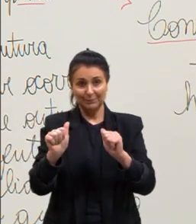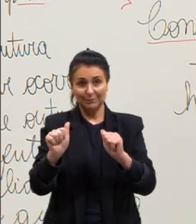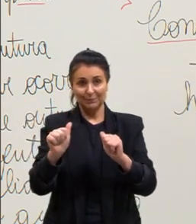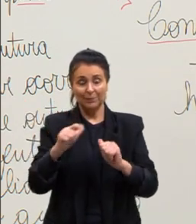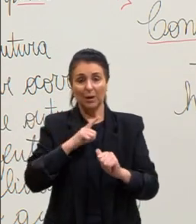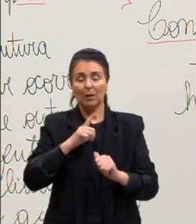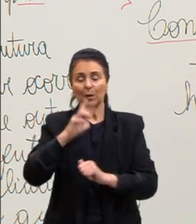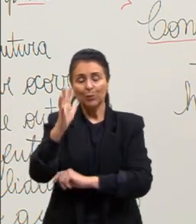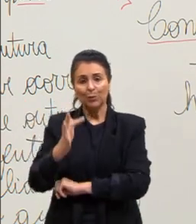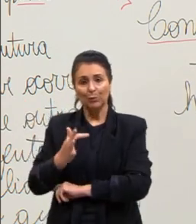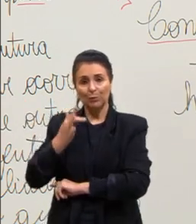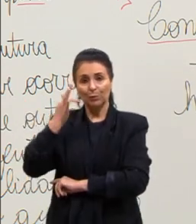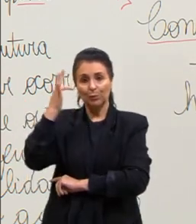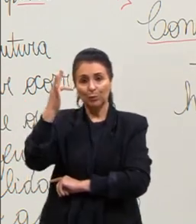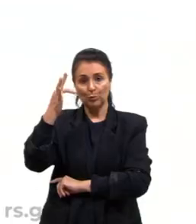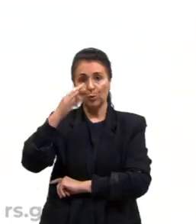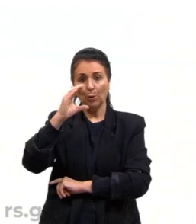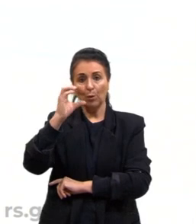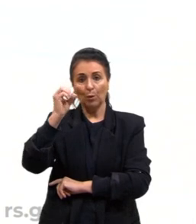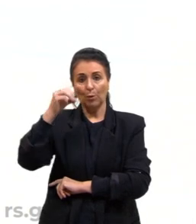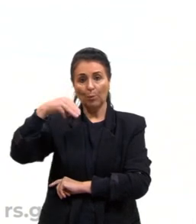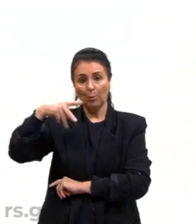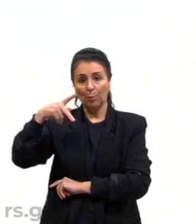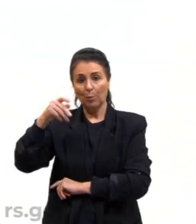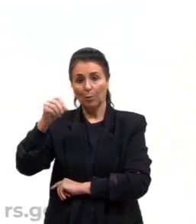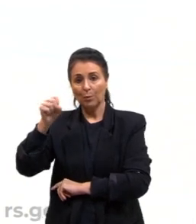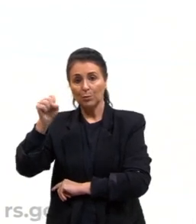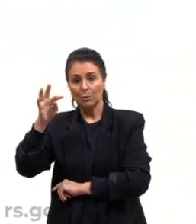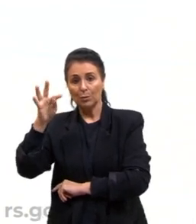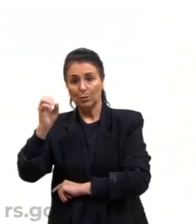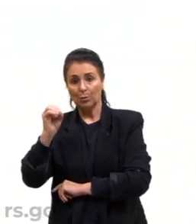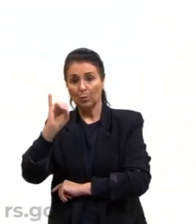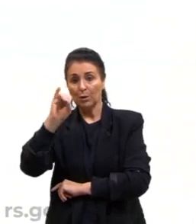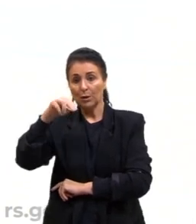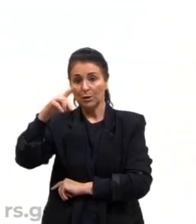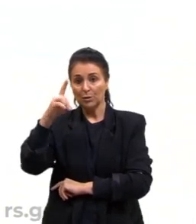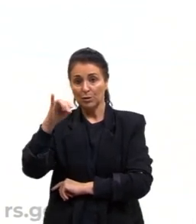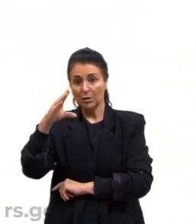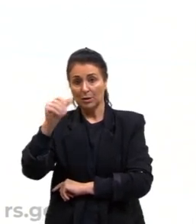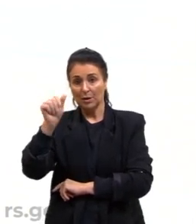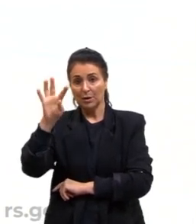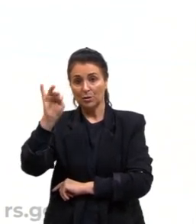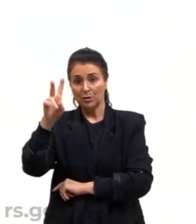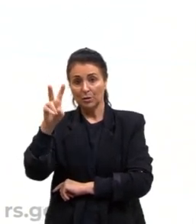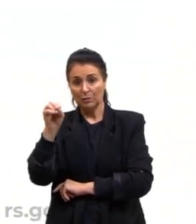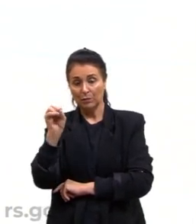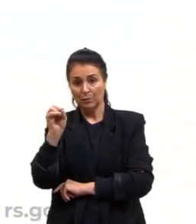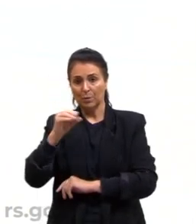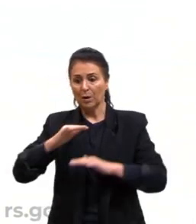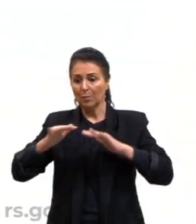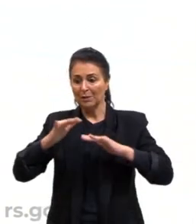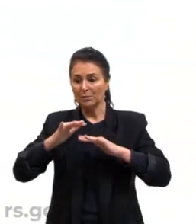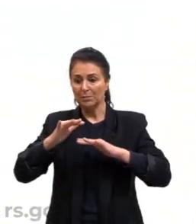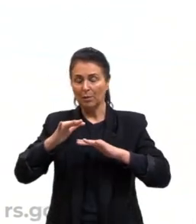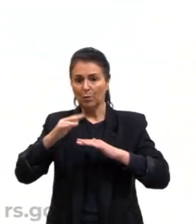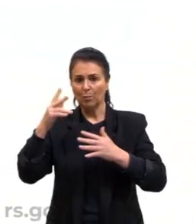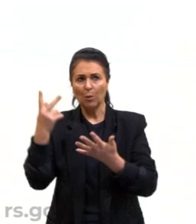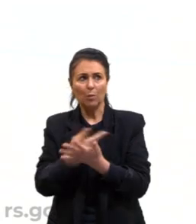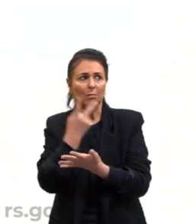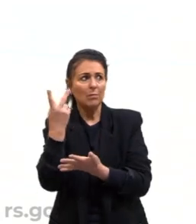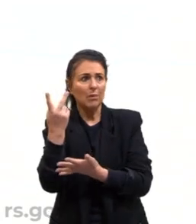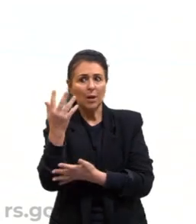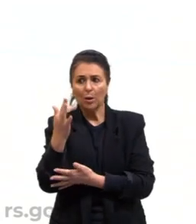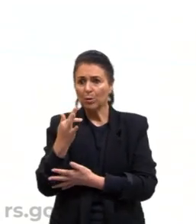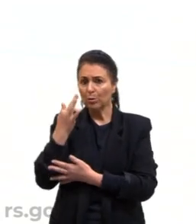o futuro composto do indicativo o futuro com poço é uma são futura que deve